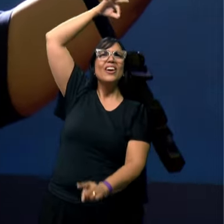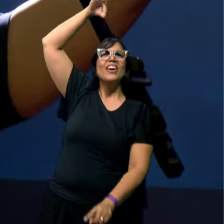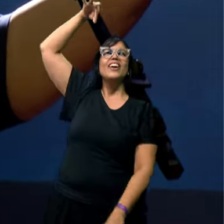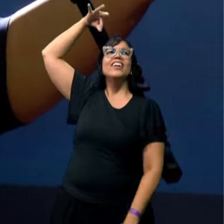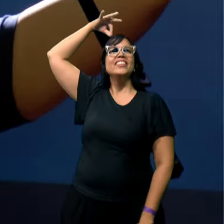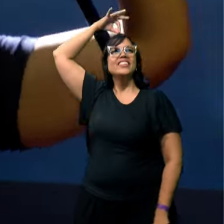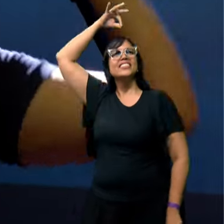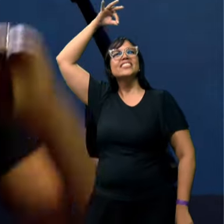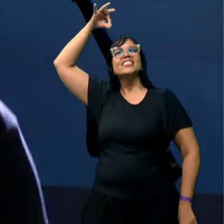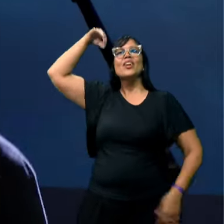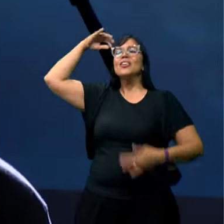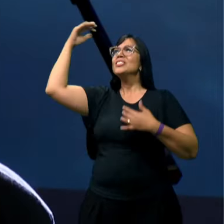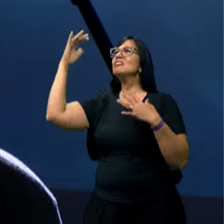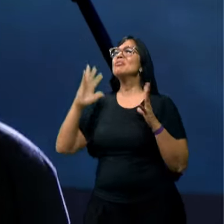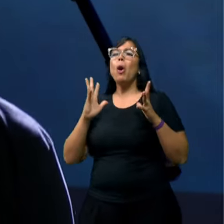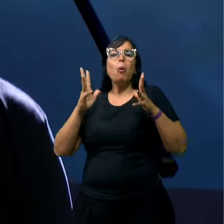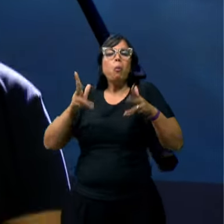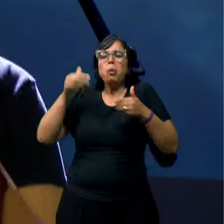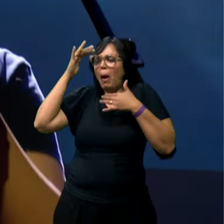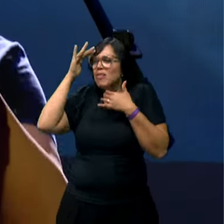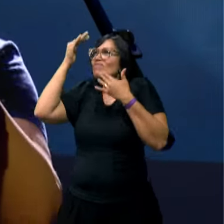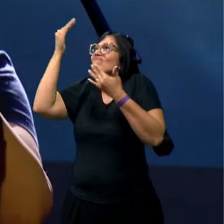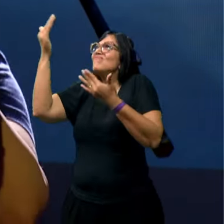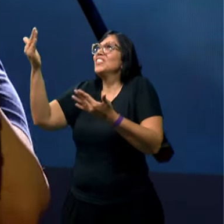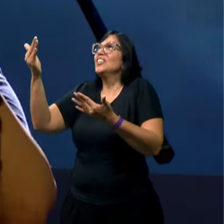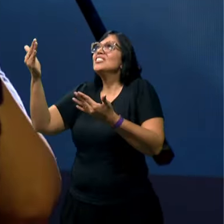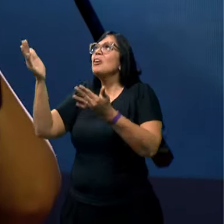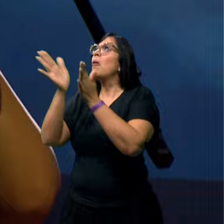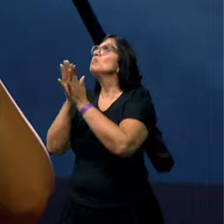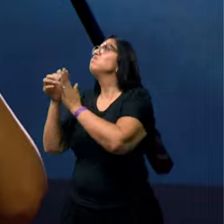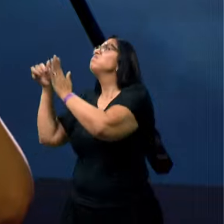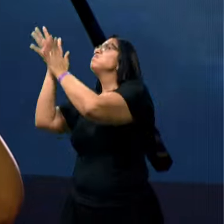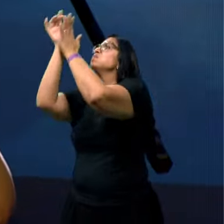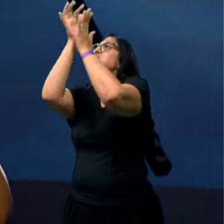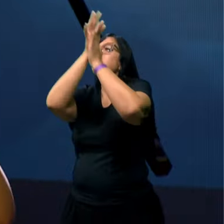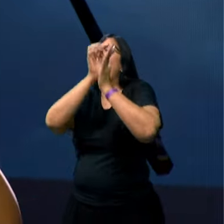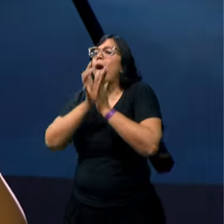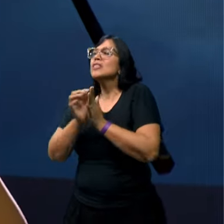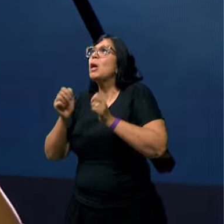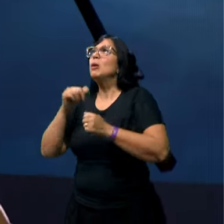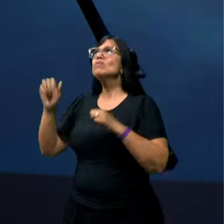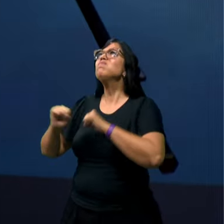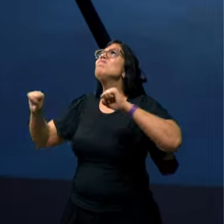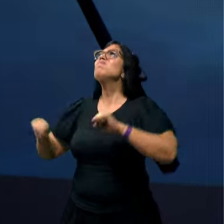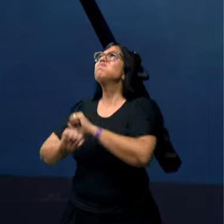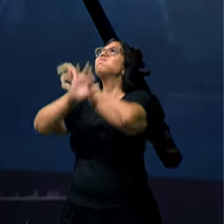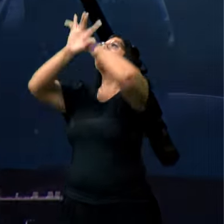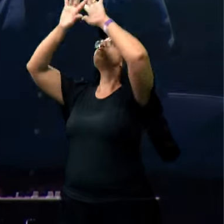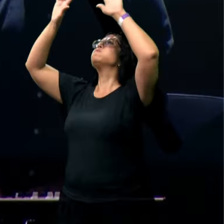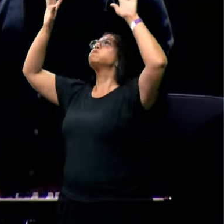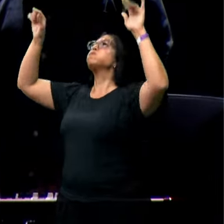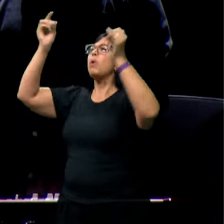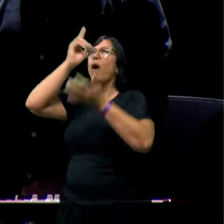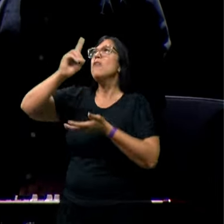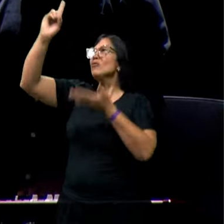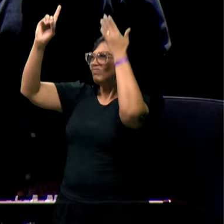Santo, toda honra e toda glória ao que é digno de